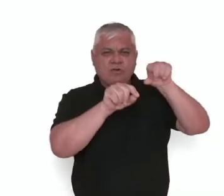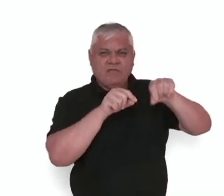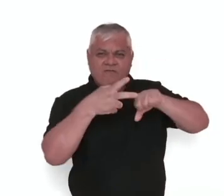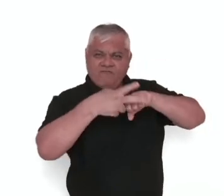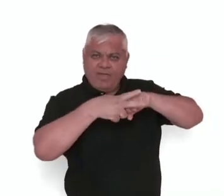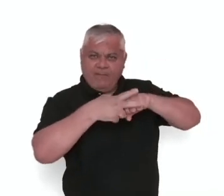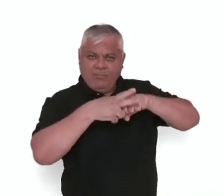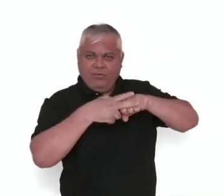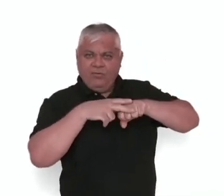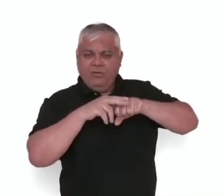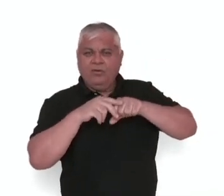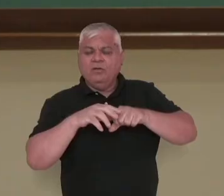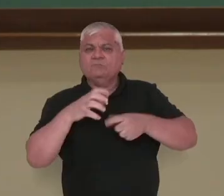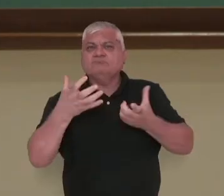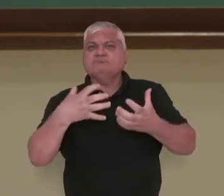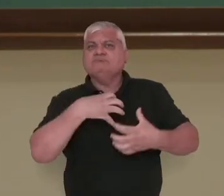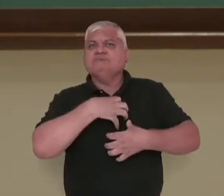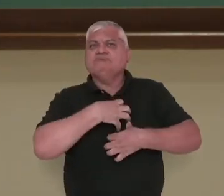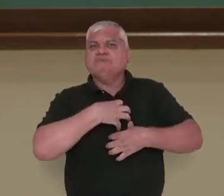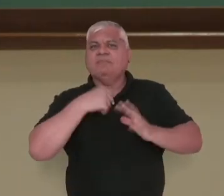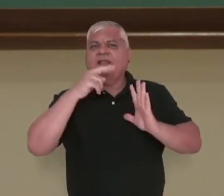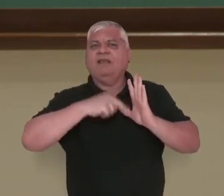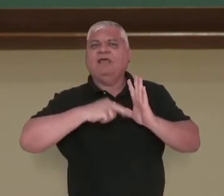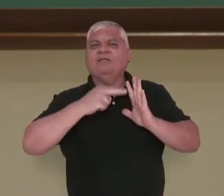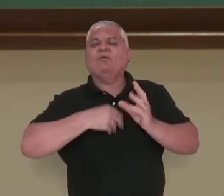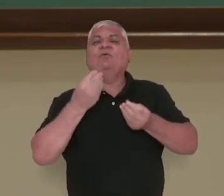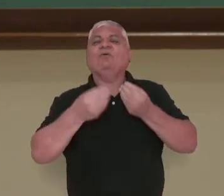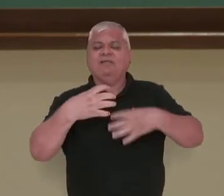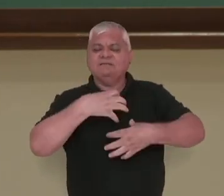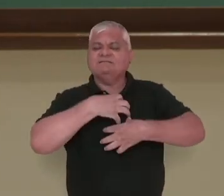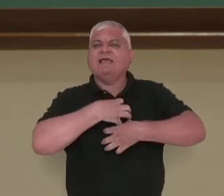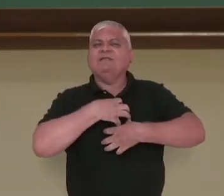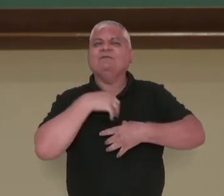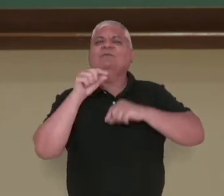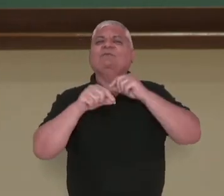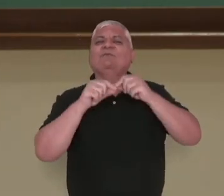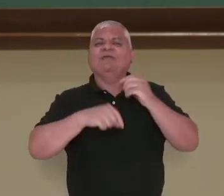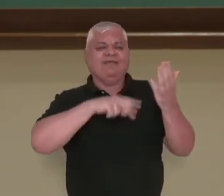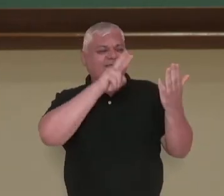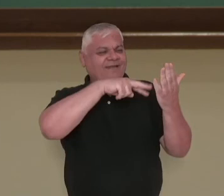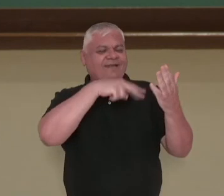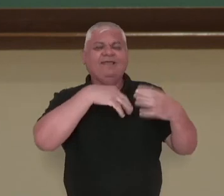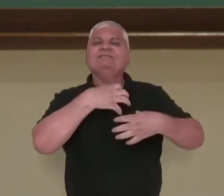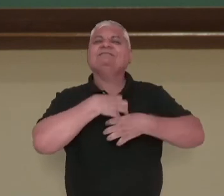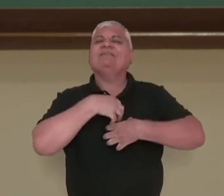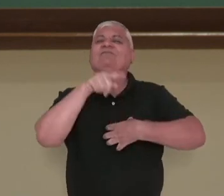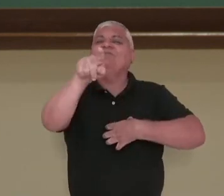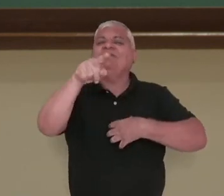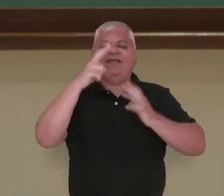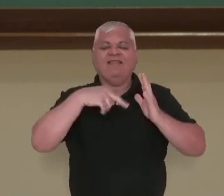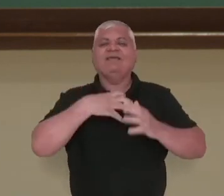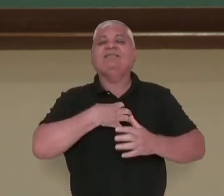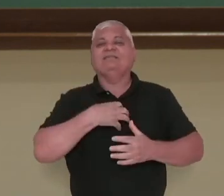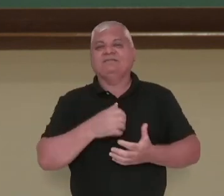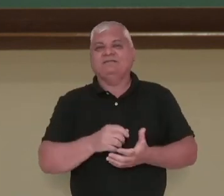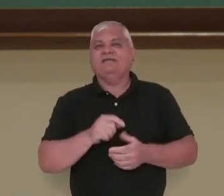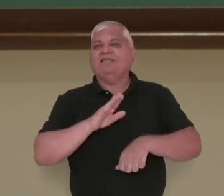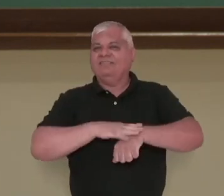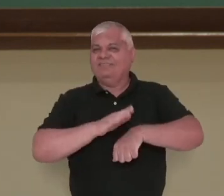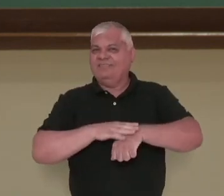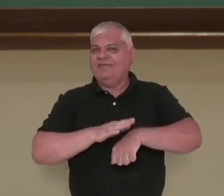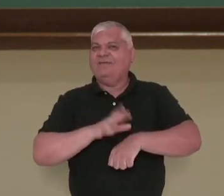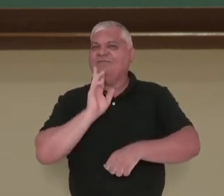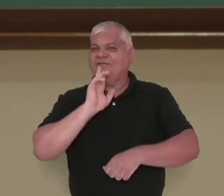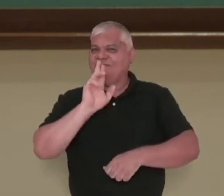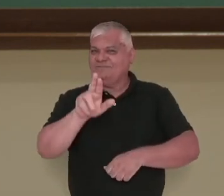tempos verbais provocam no leitor. Qual é o efeito de sentido provocado no leitor por esses tempos verbais? Mais um tempinho